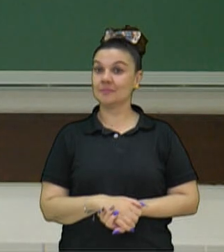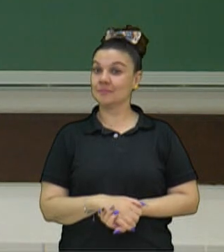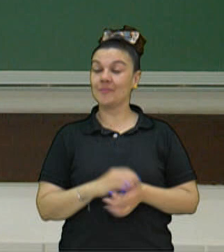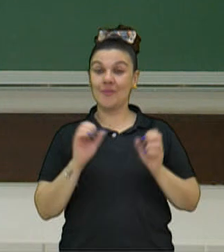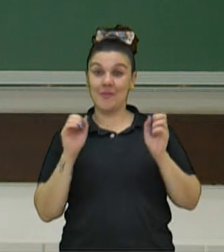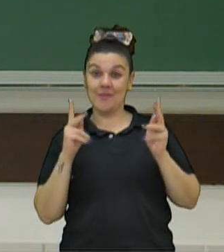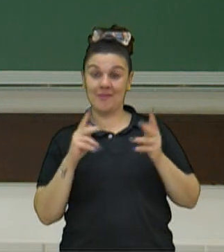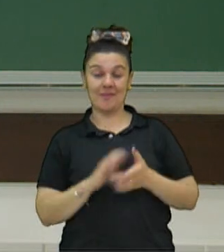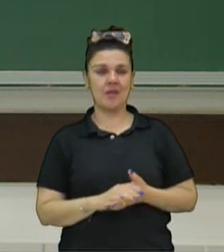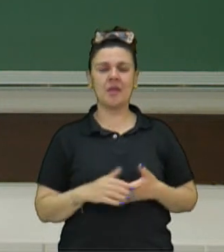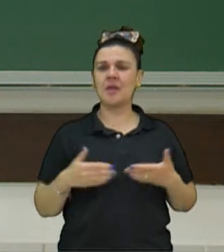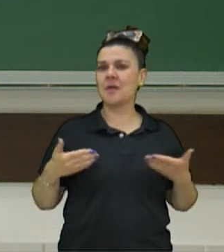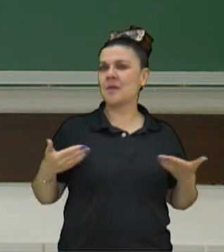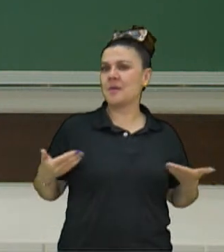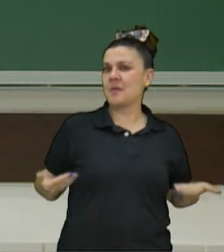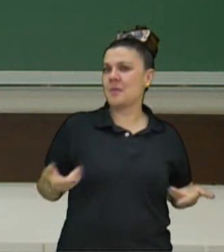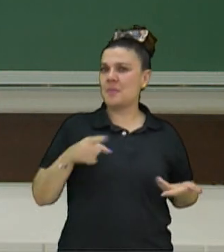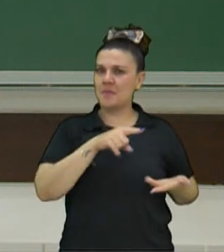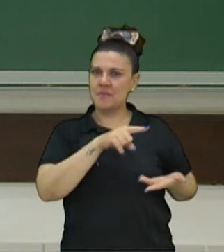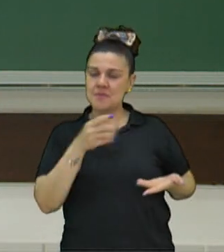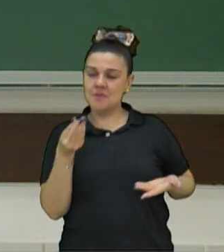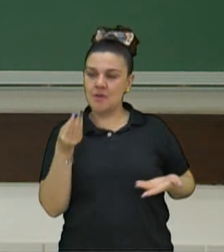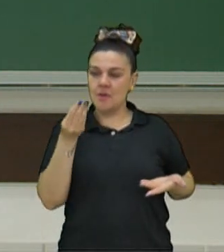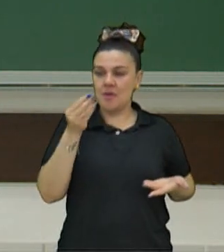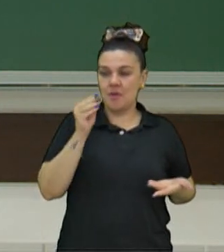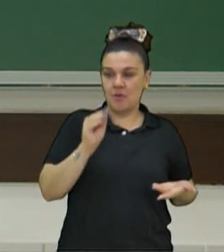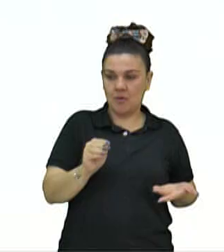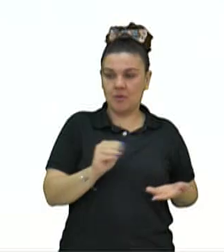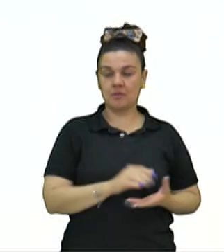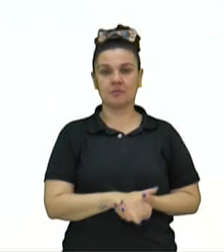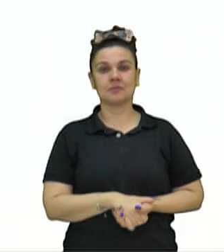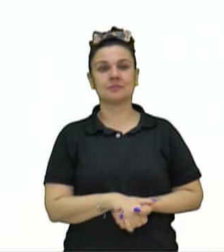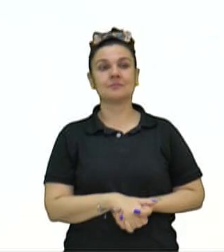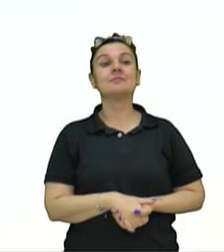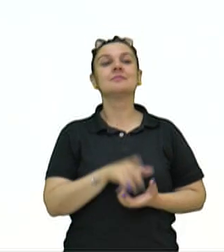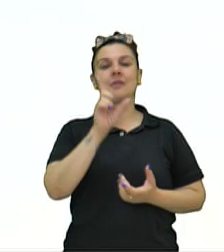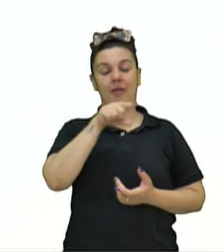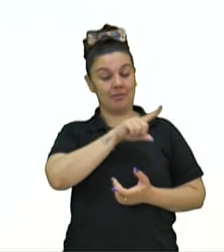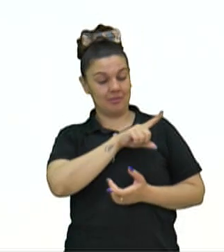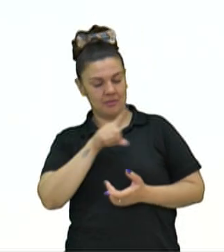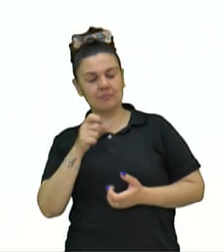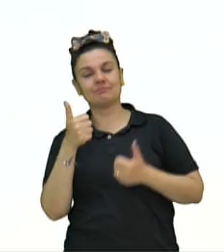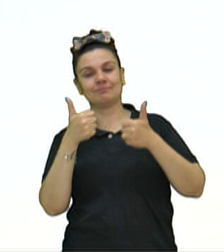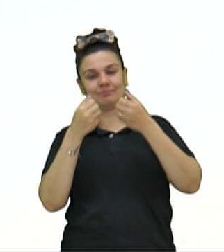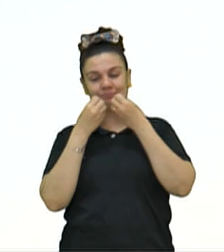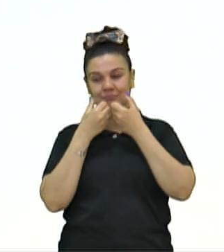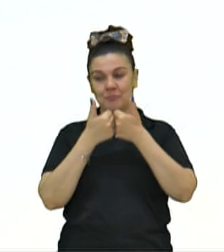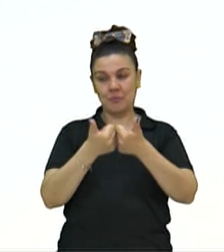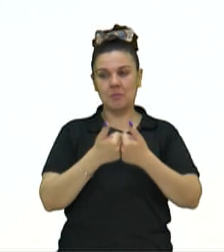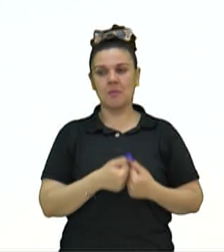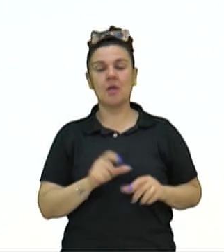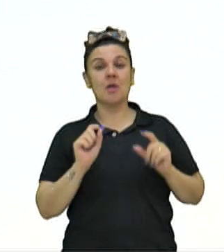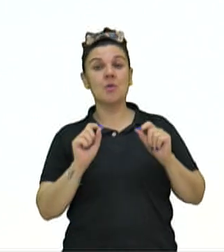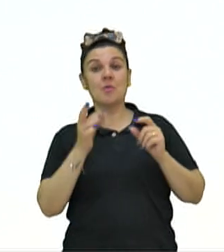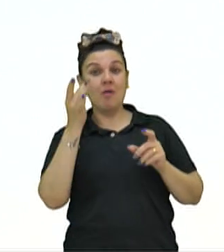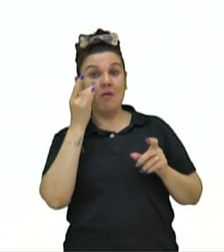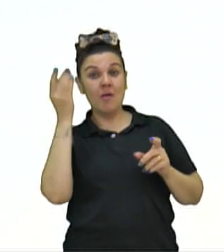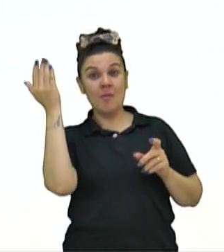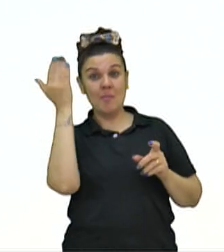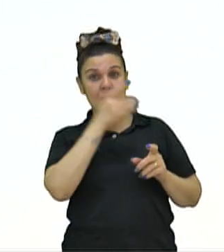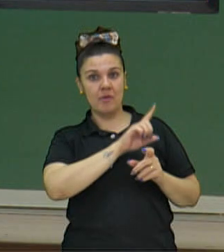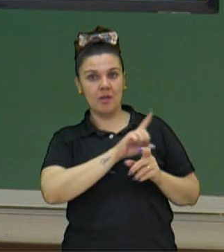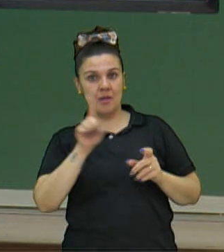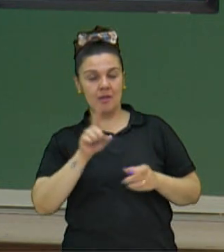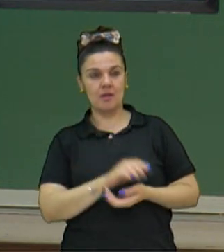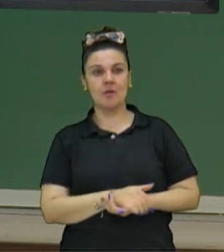Ok? Como é que você colocou? Você colocou que ela está na negativa. Very good. E o que está comprovando que ela está na